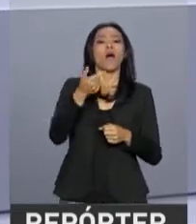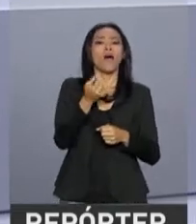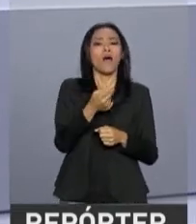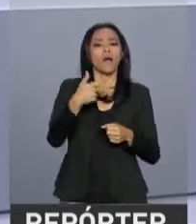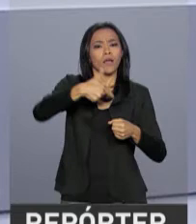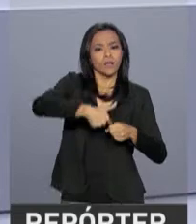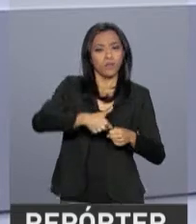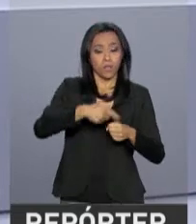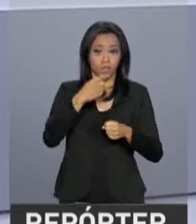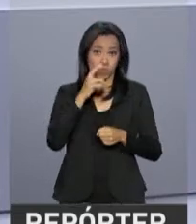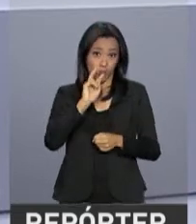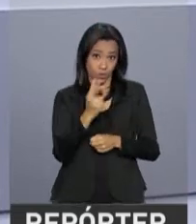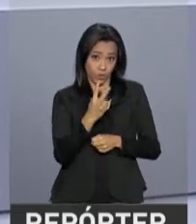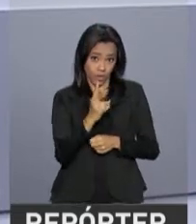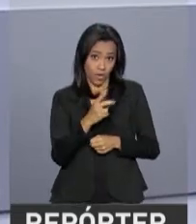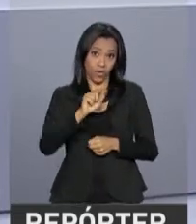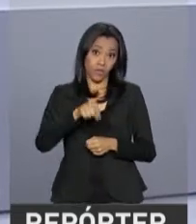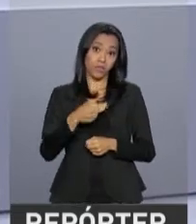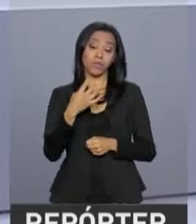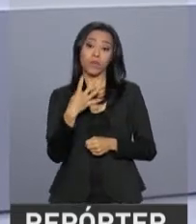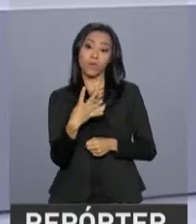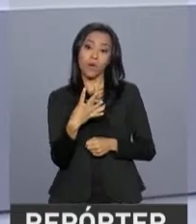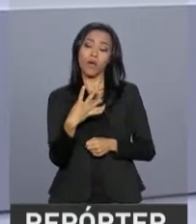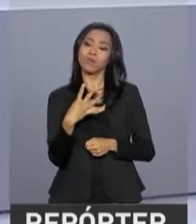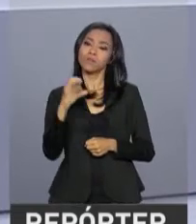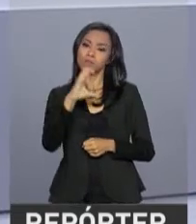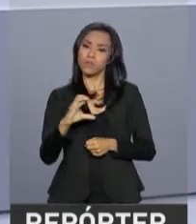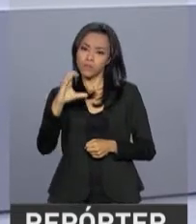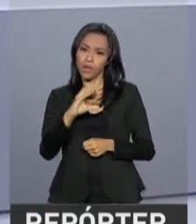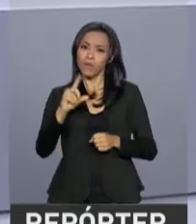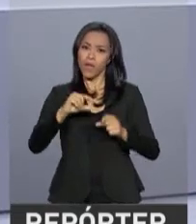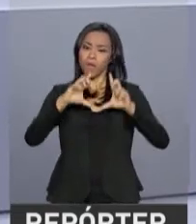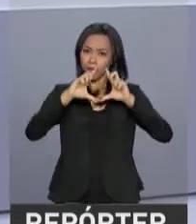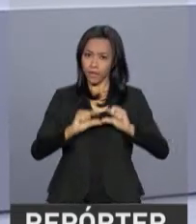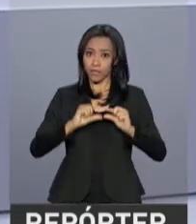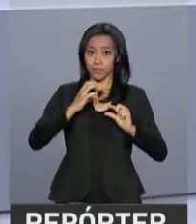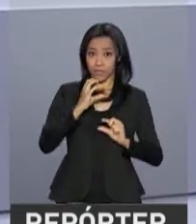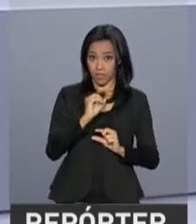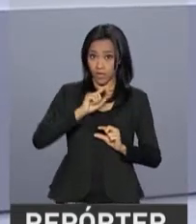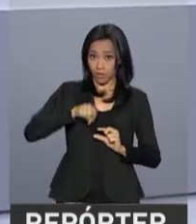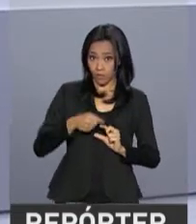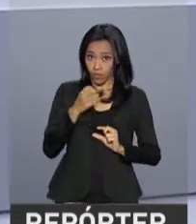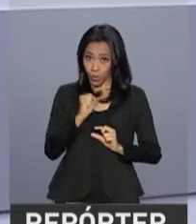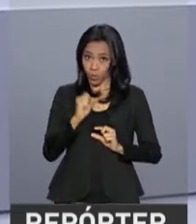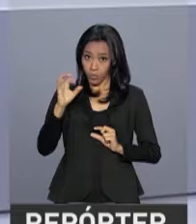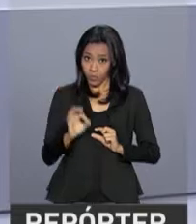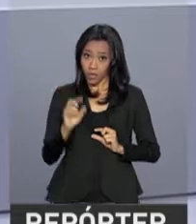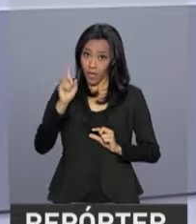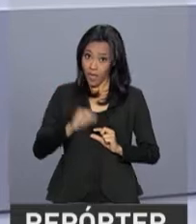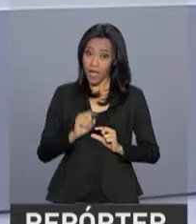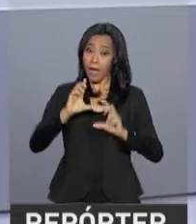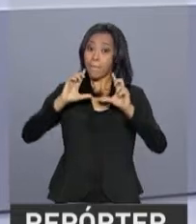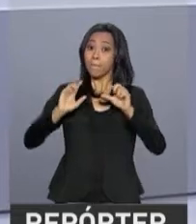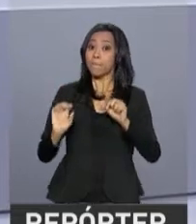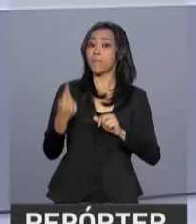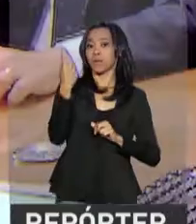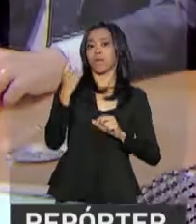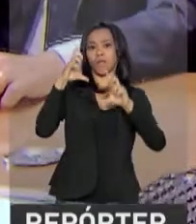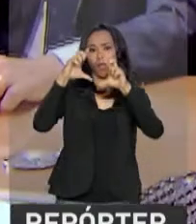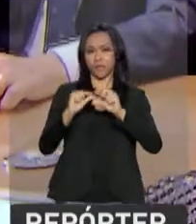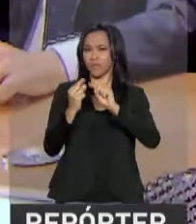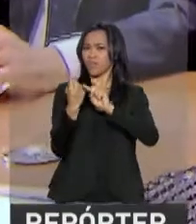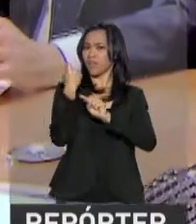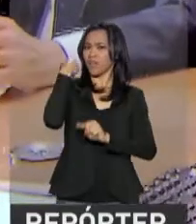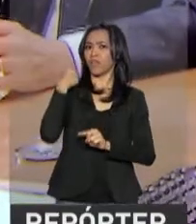o litro uma queda de 2,08 por cento sendo a primeira redução desde 3 de maio nesta manhã